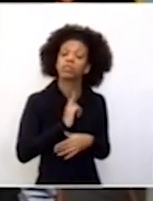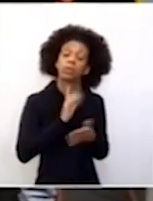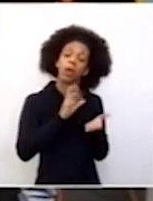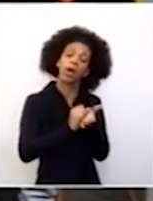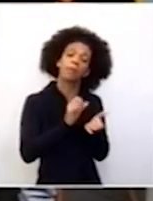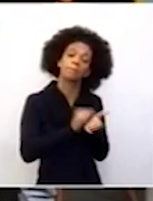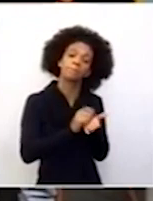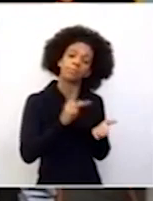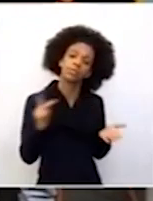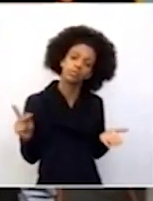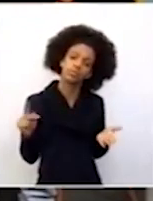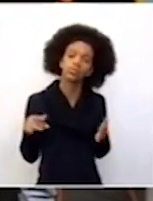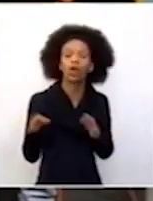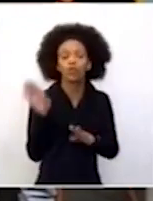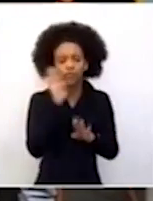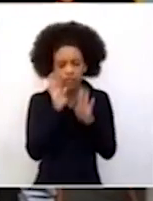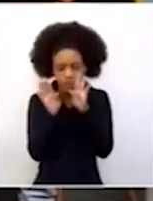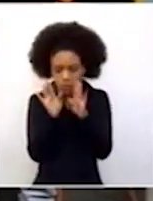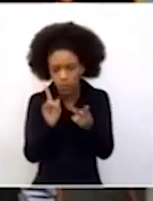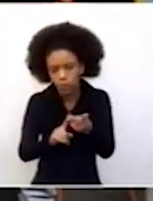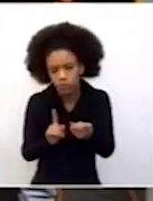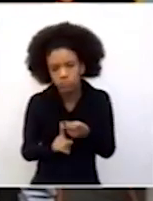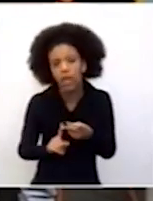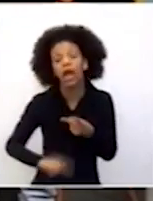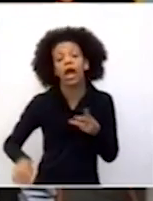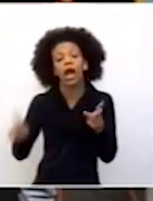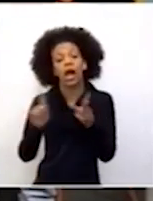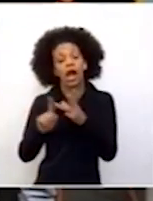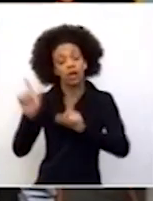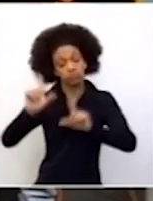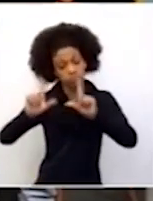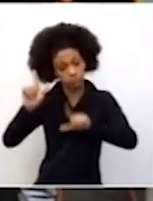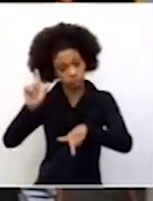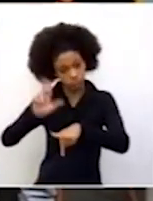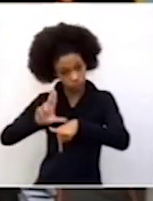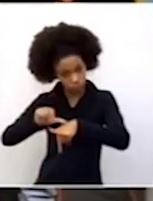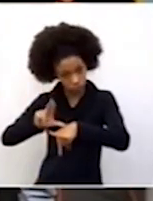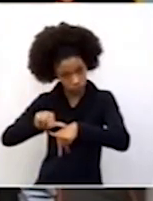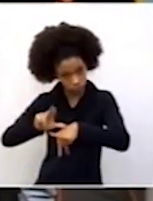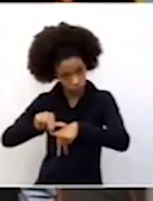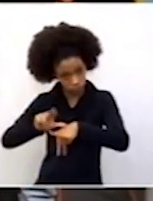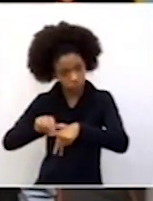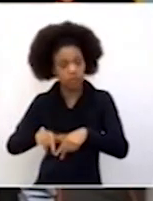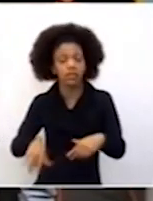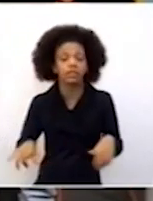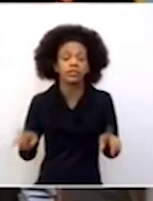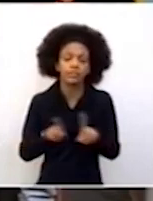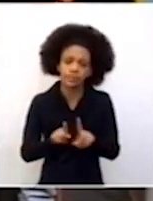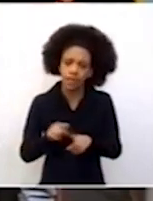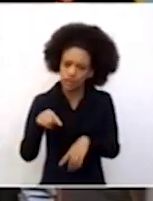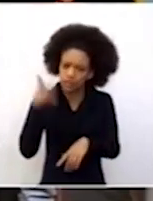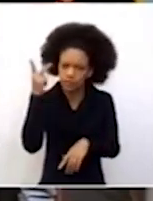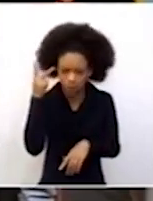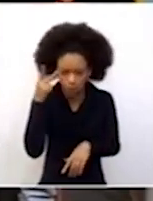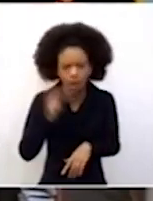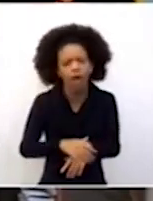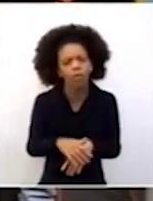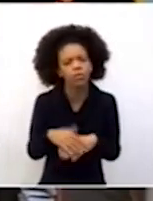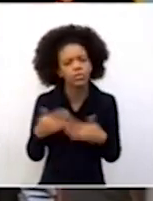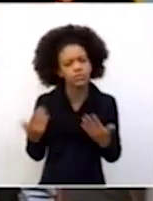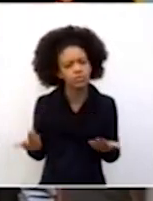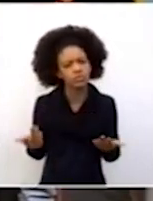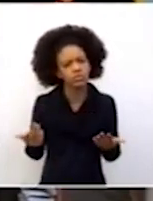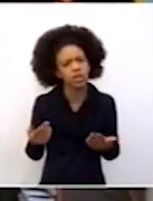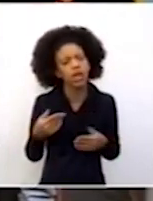temos o Facebook, né, a TV Cultura também no canal 2.3, não é isso mesmo, Denise? Isso, e também aqui em São Paulo, né? Então,